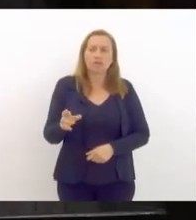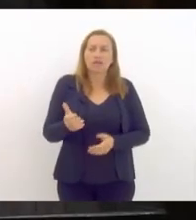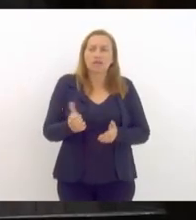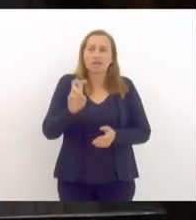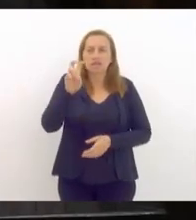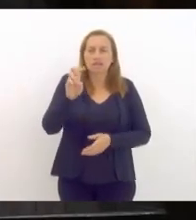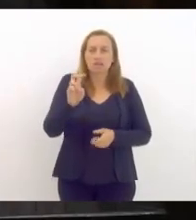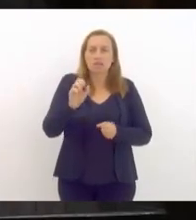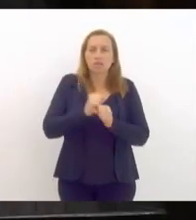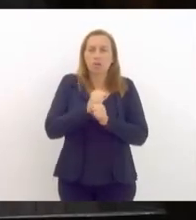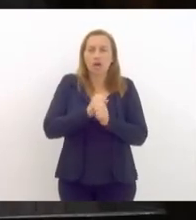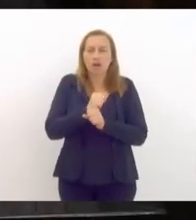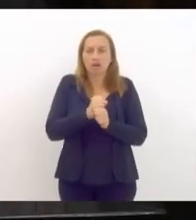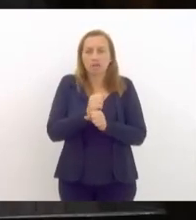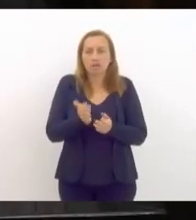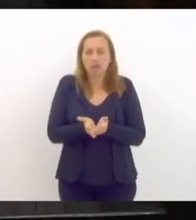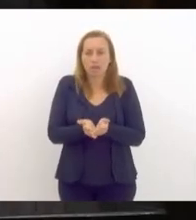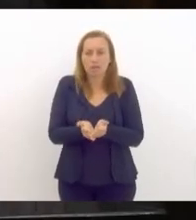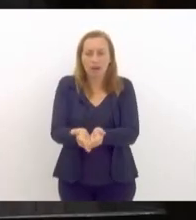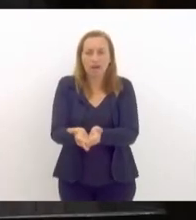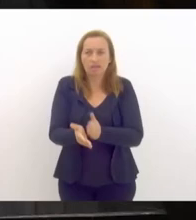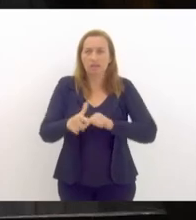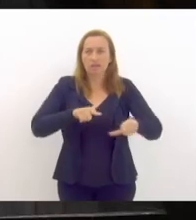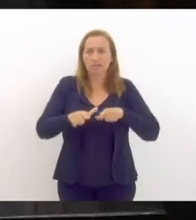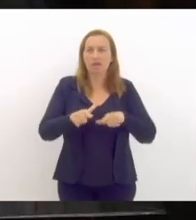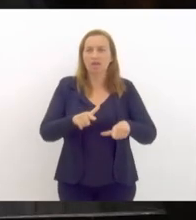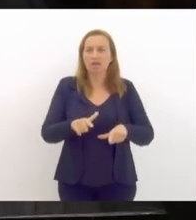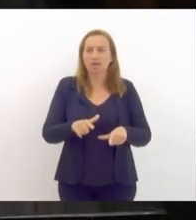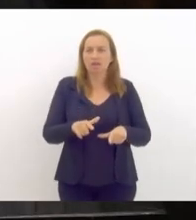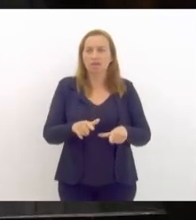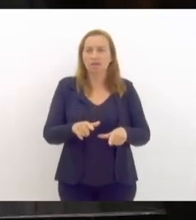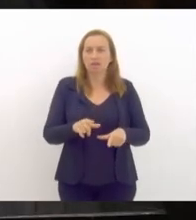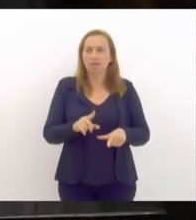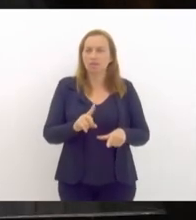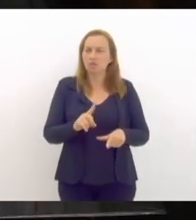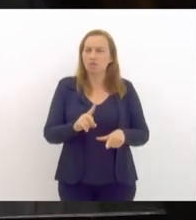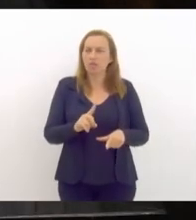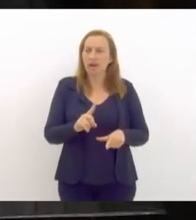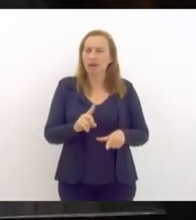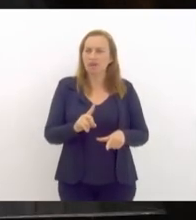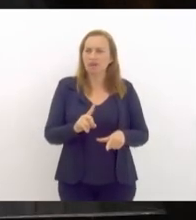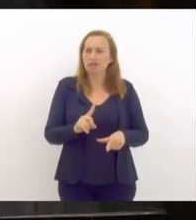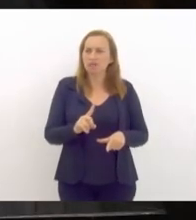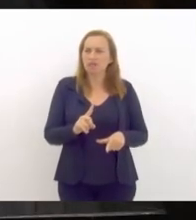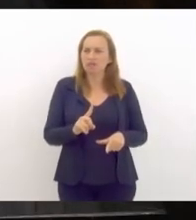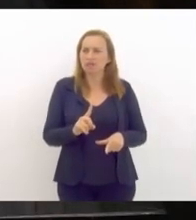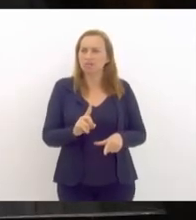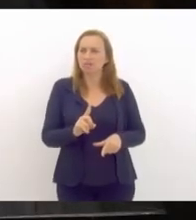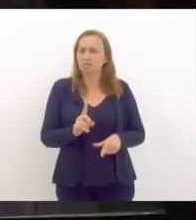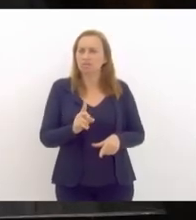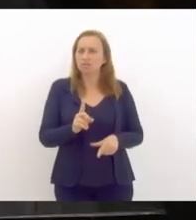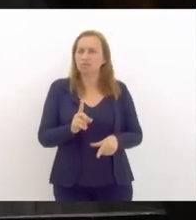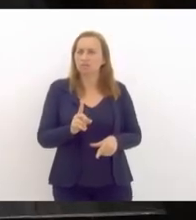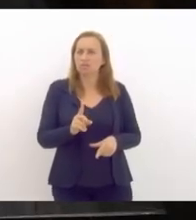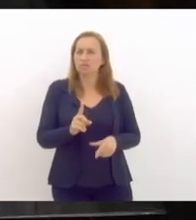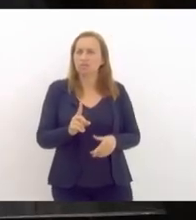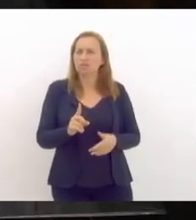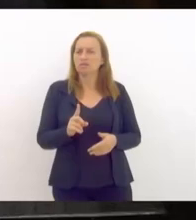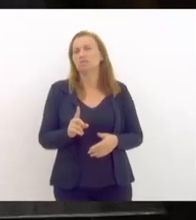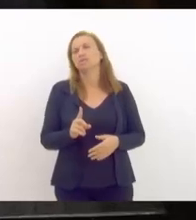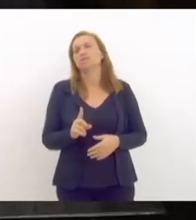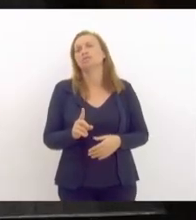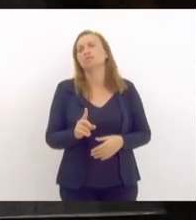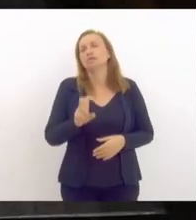anos sem comprar tarifa dos usuários com um bilhão de reais a barca funciona